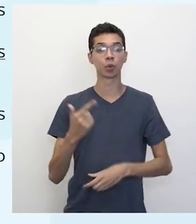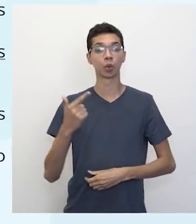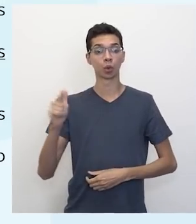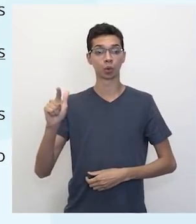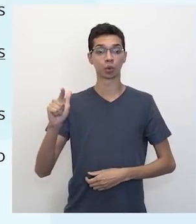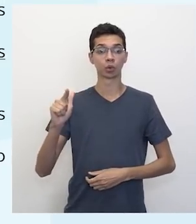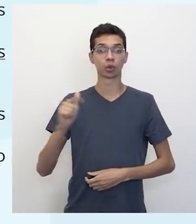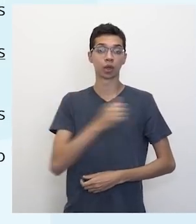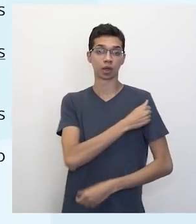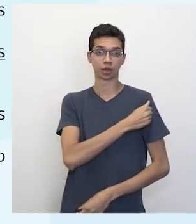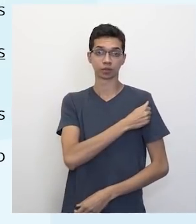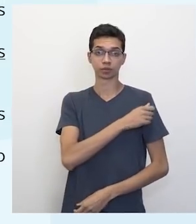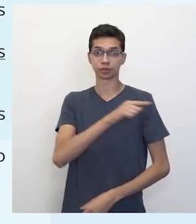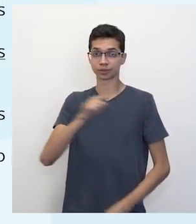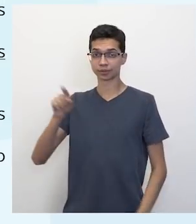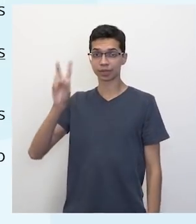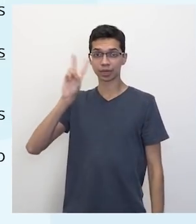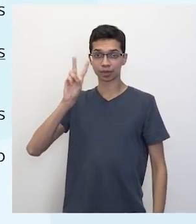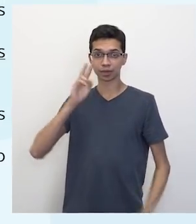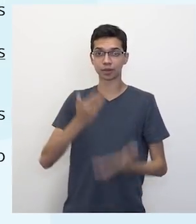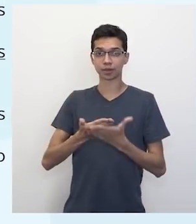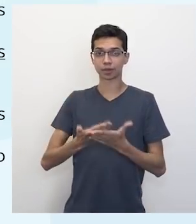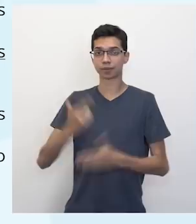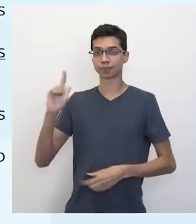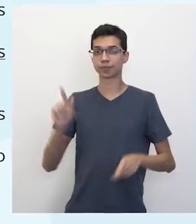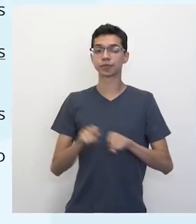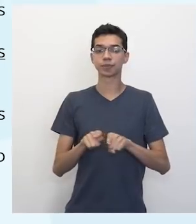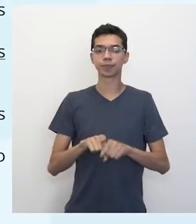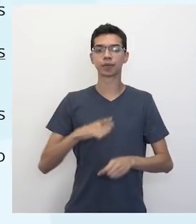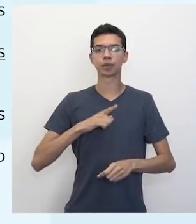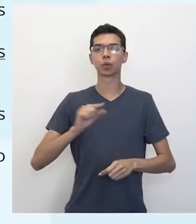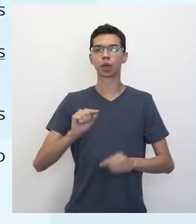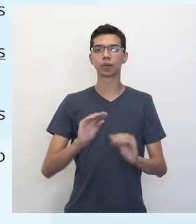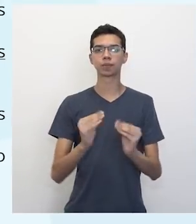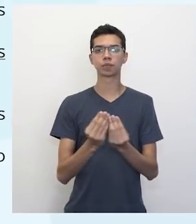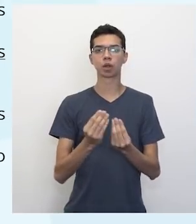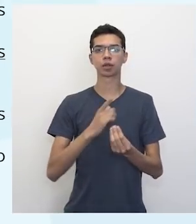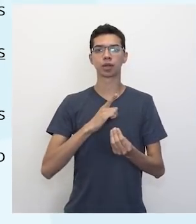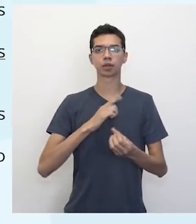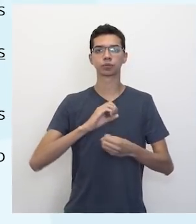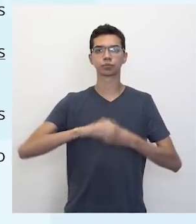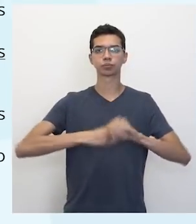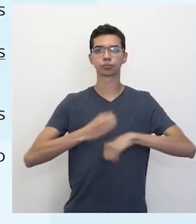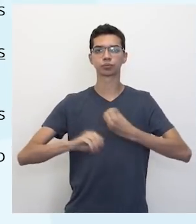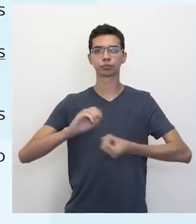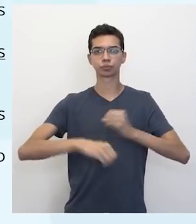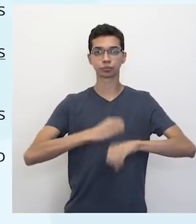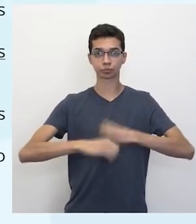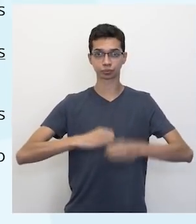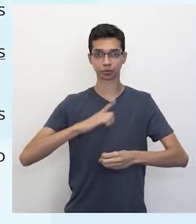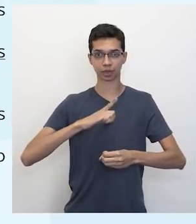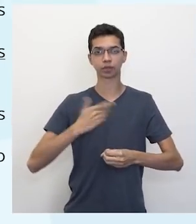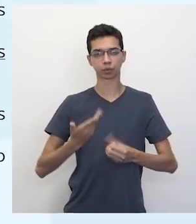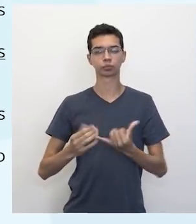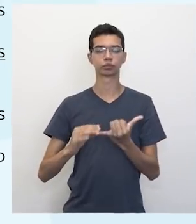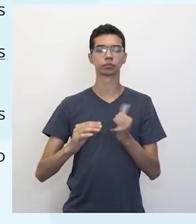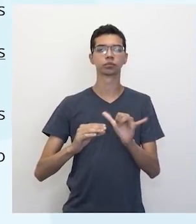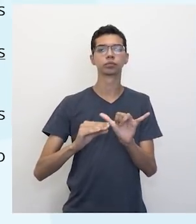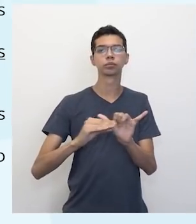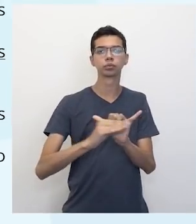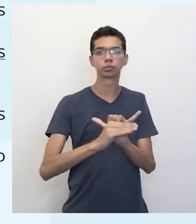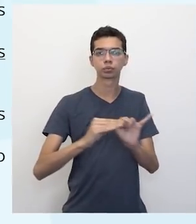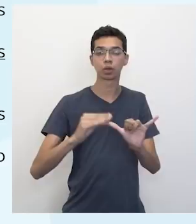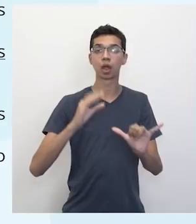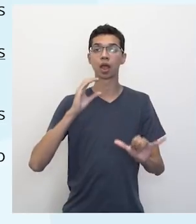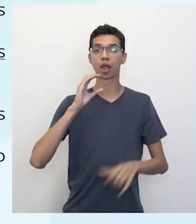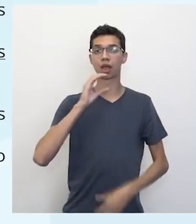aluno também deve lembrar das aulas anteriores. A agitação da molécula, eu tenho energia térmica. Geralmente, ela é associada com calor,